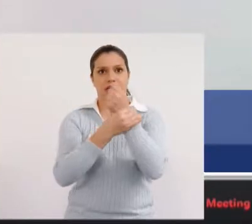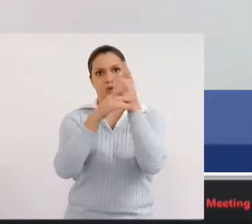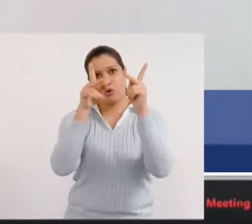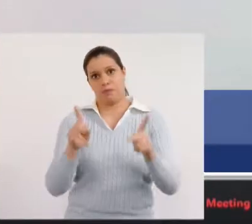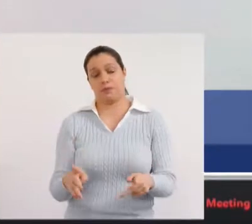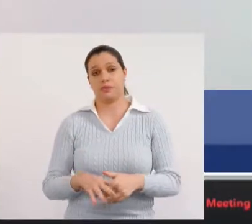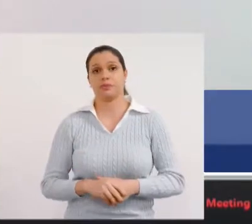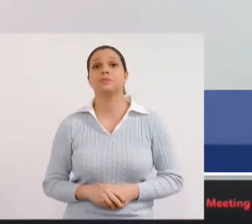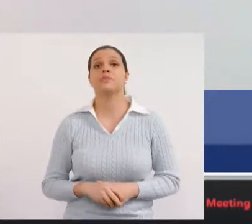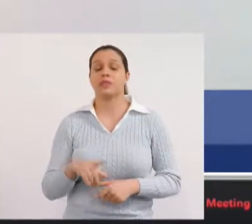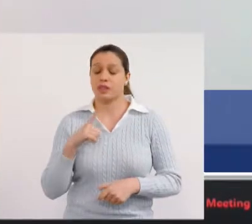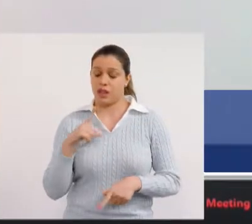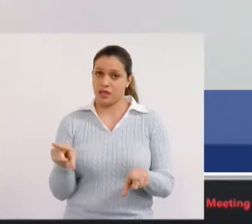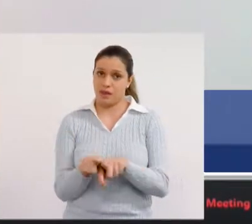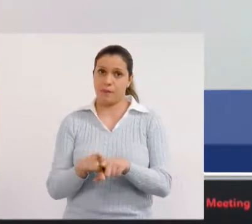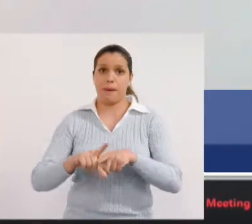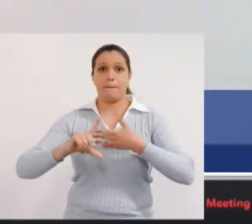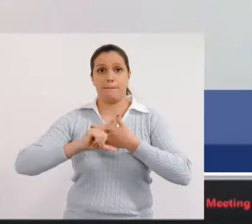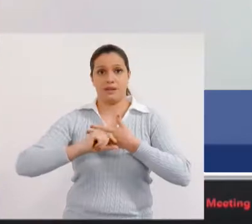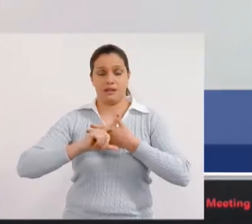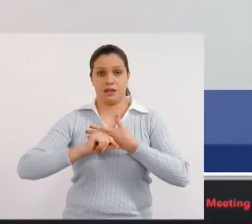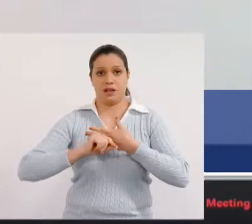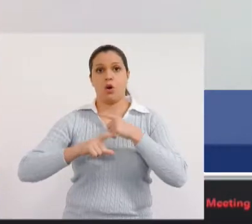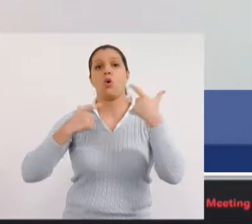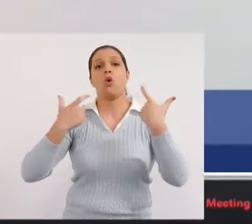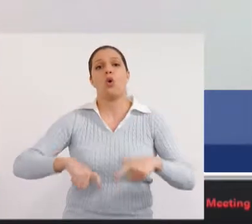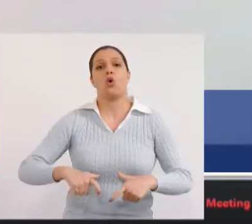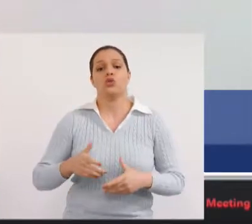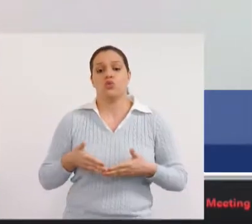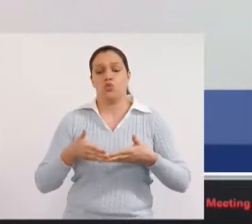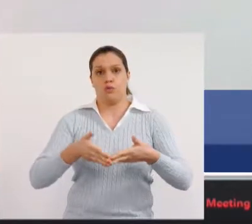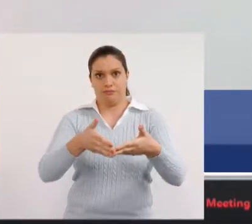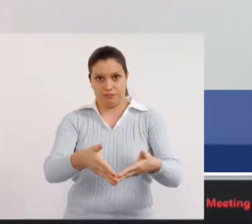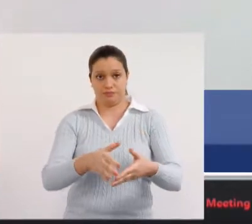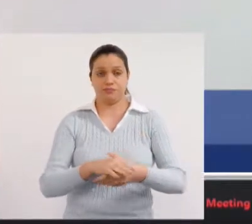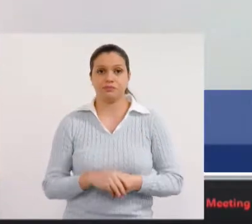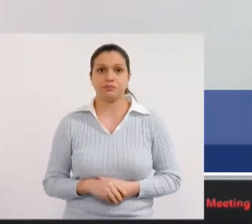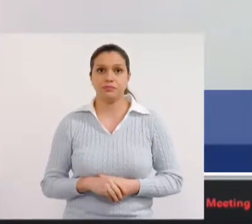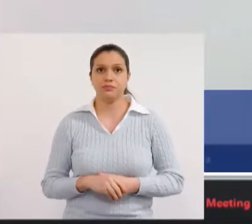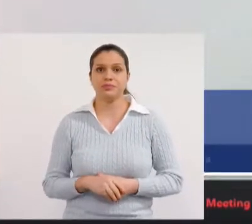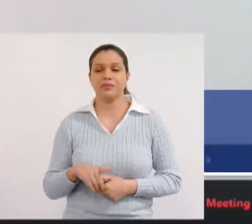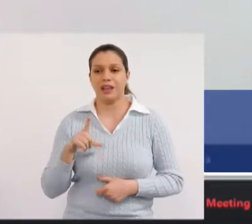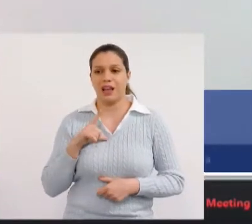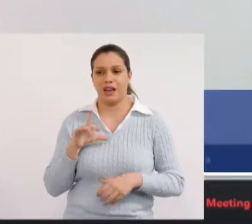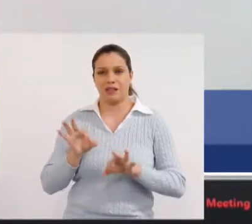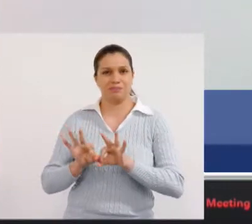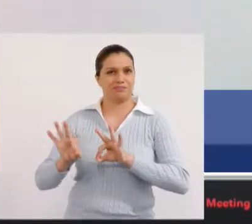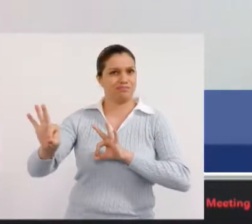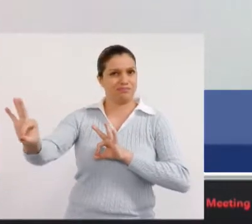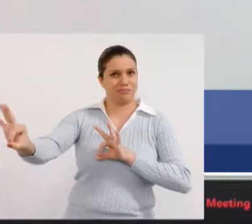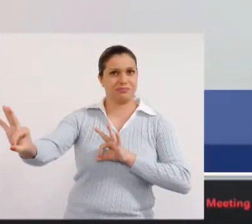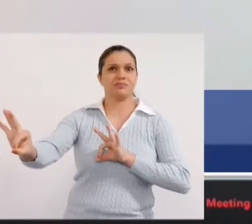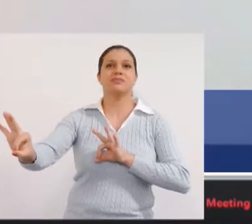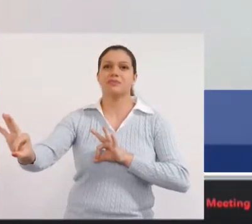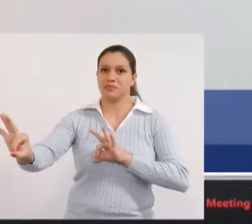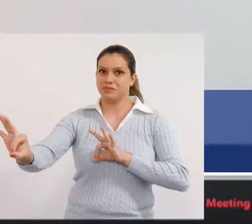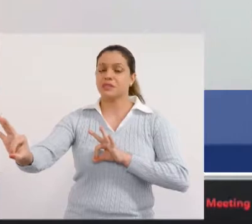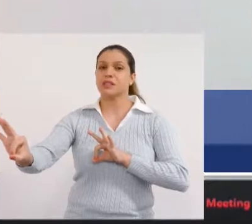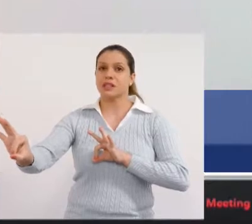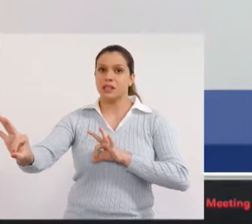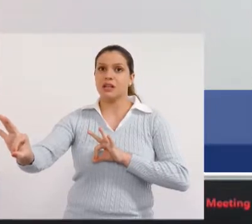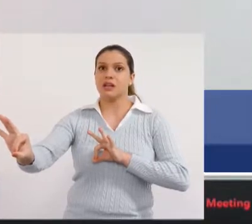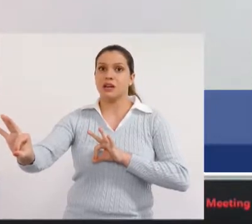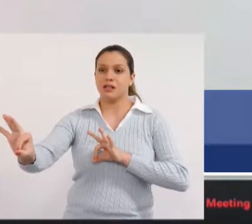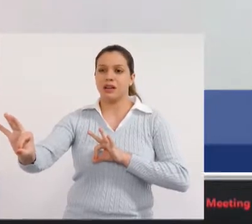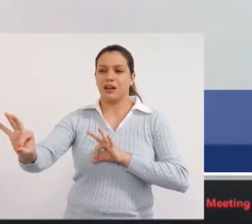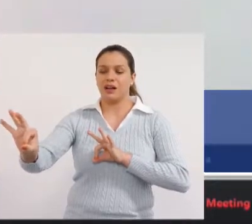falta muita segurança pública. Nós temos o Pantanal, no município de Corumbá, uma extensão territorial